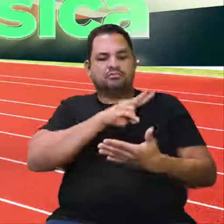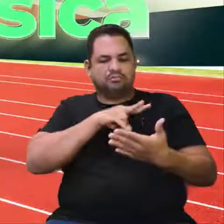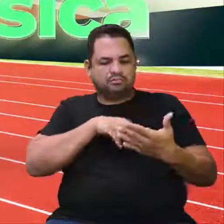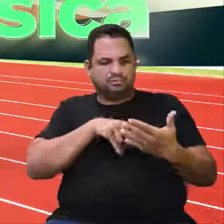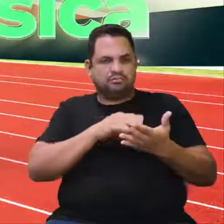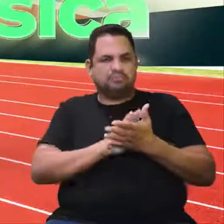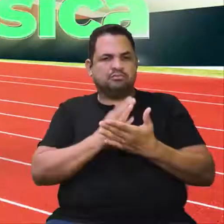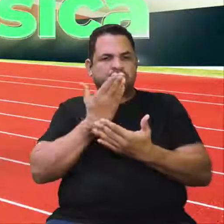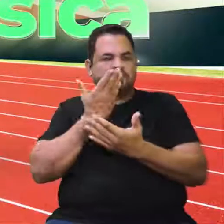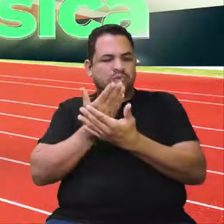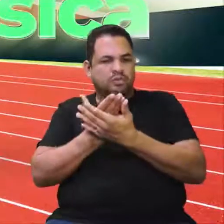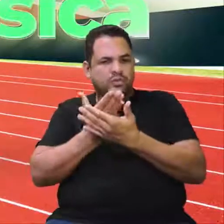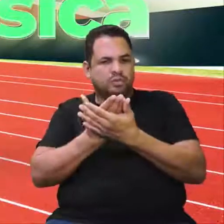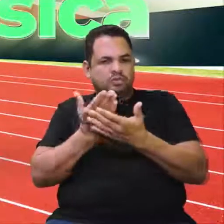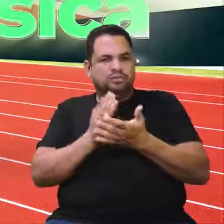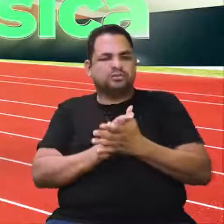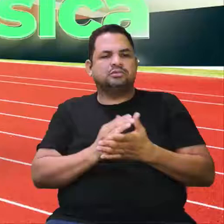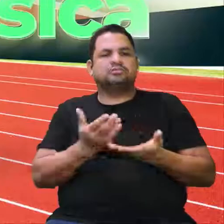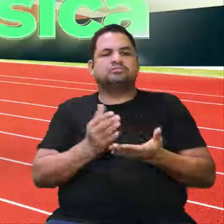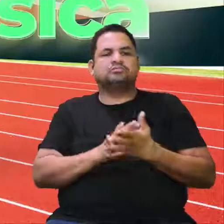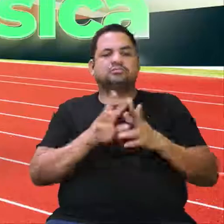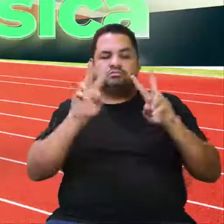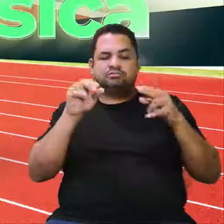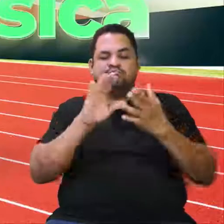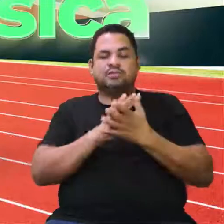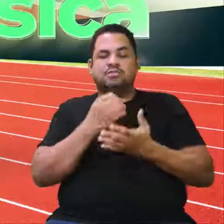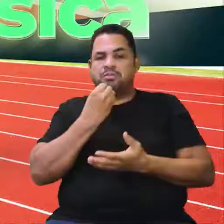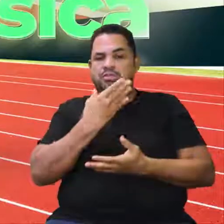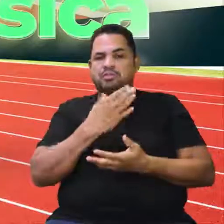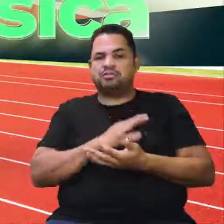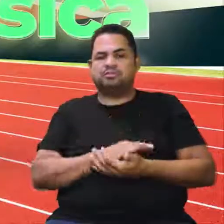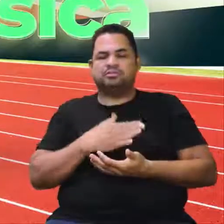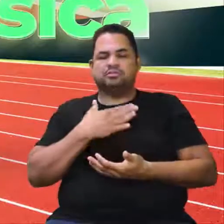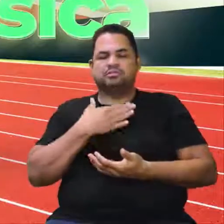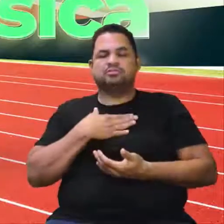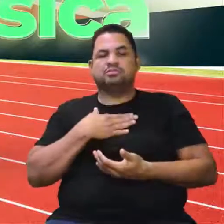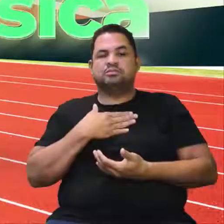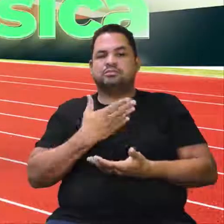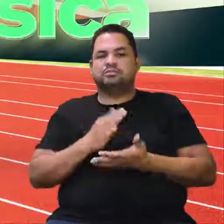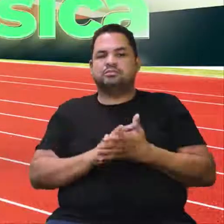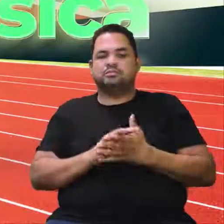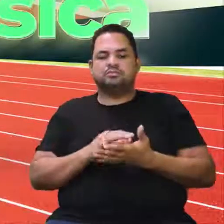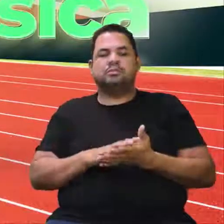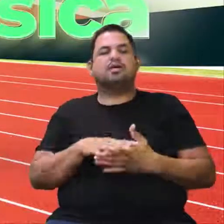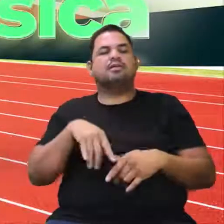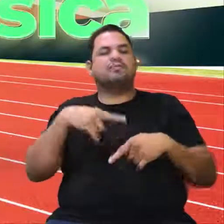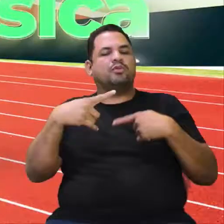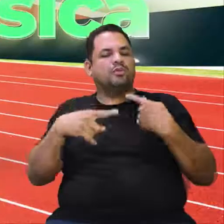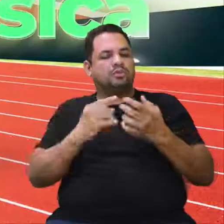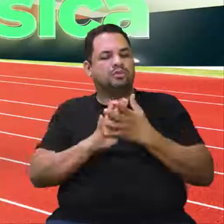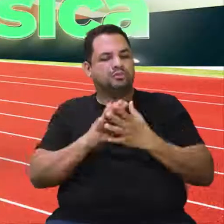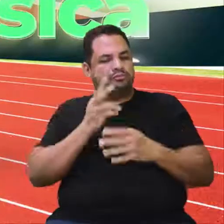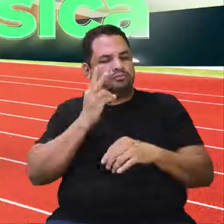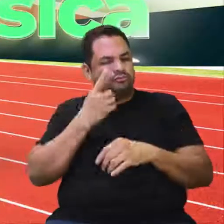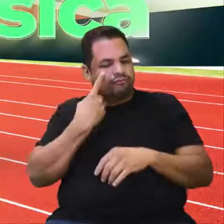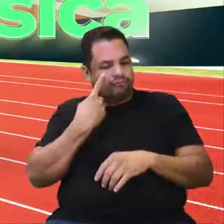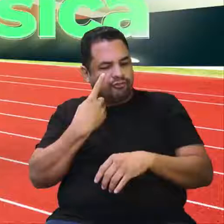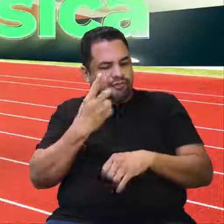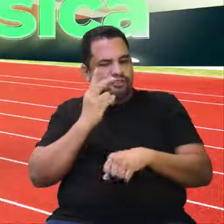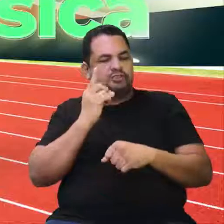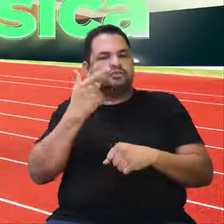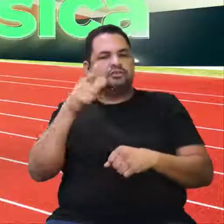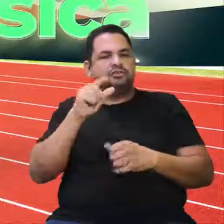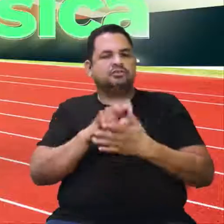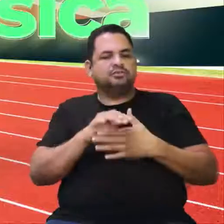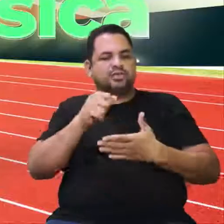bastante atenção, estude bastante esse tema, porque esse tema é um tema muito bom, muito gostoso. É uma aula para rever depois, né, fazer anotações, e a